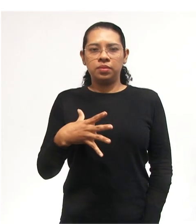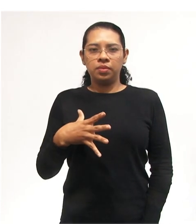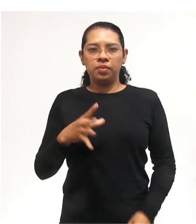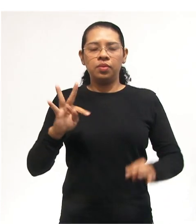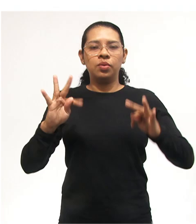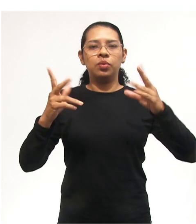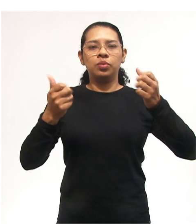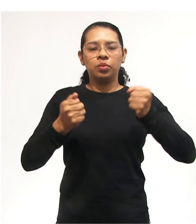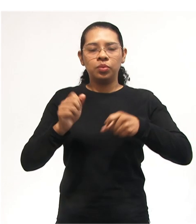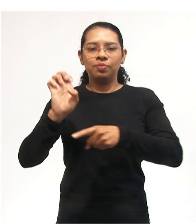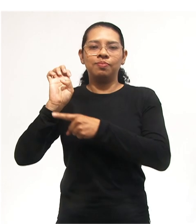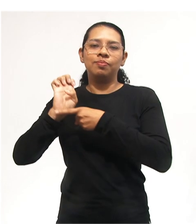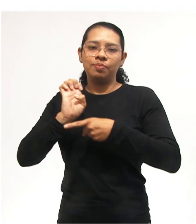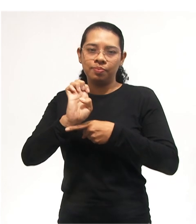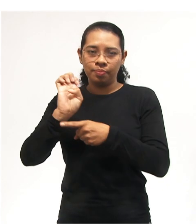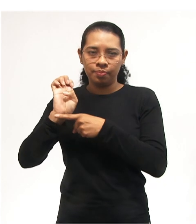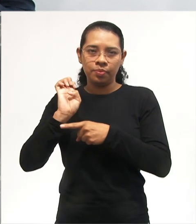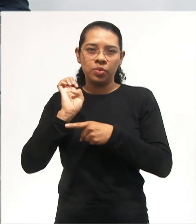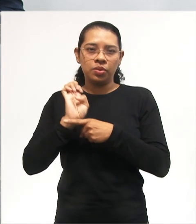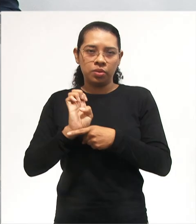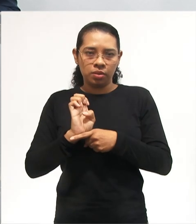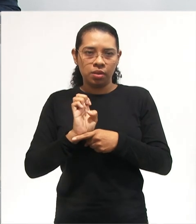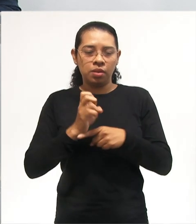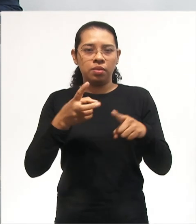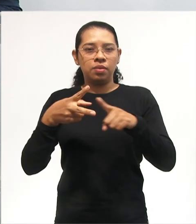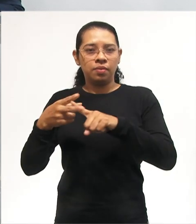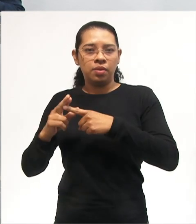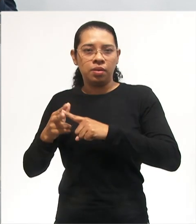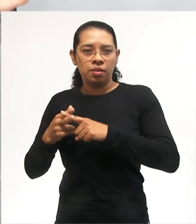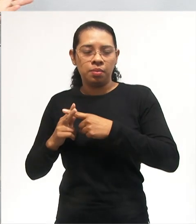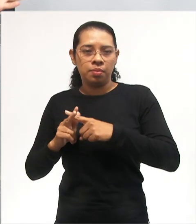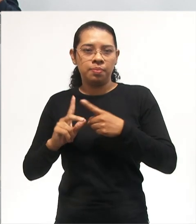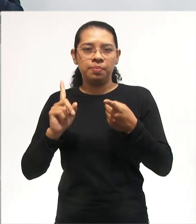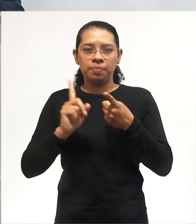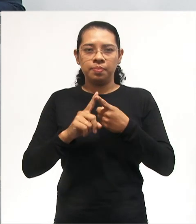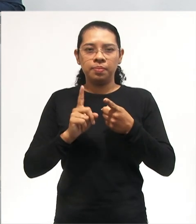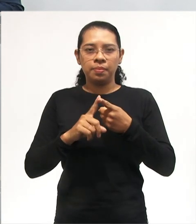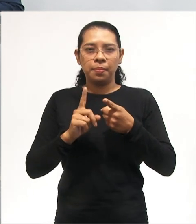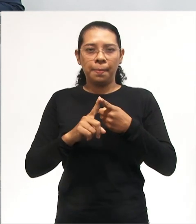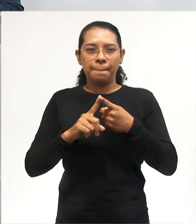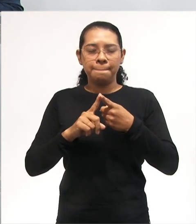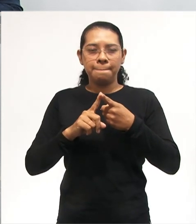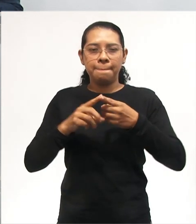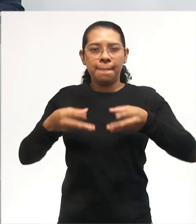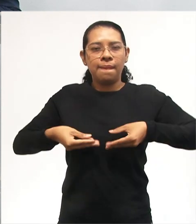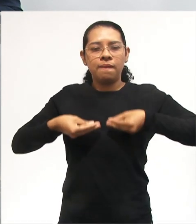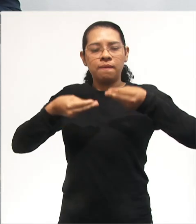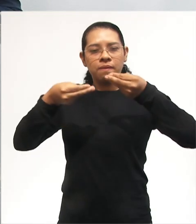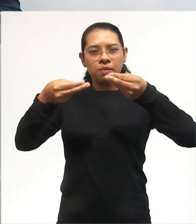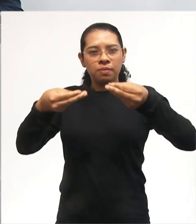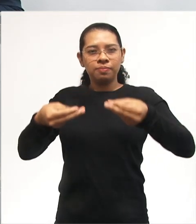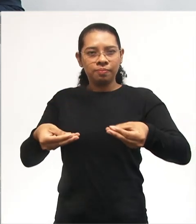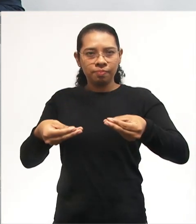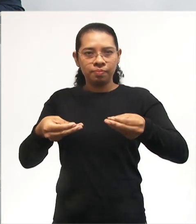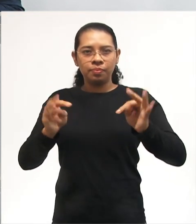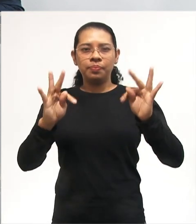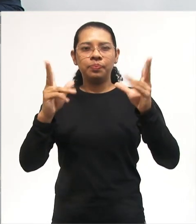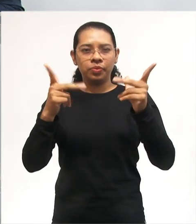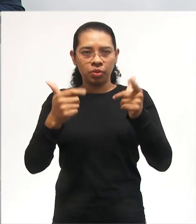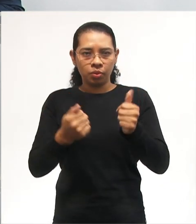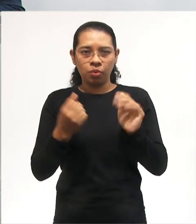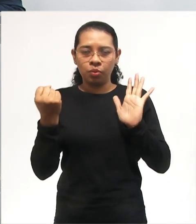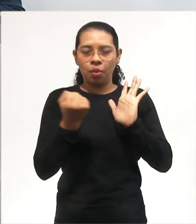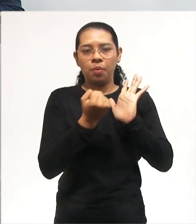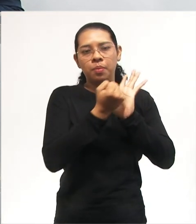inovadores pelo Estado é um outro instrumento de política de ciência, tecnologia e inovação colocada em vigor a partir da revisão do marco